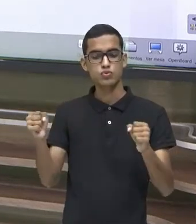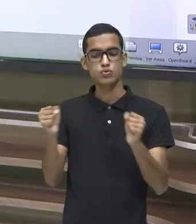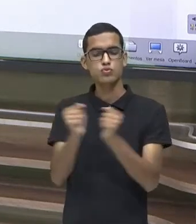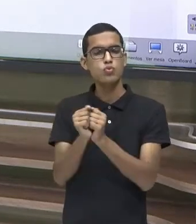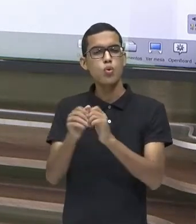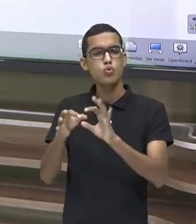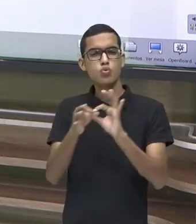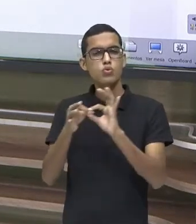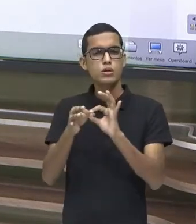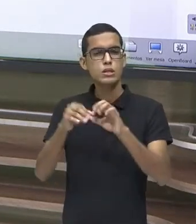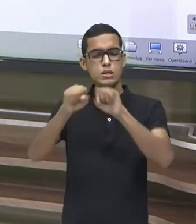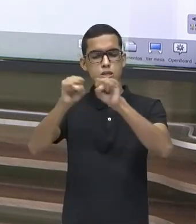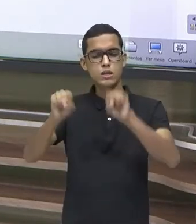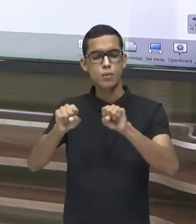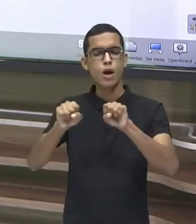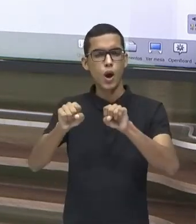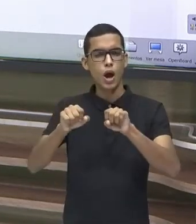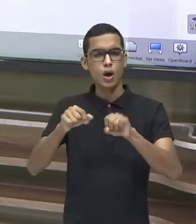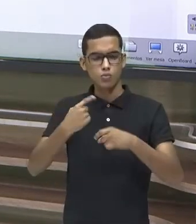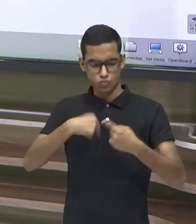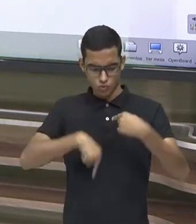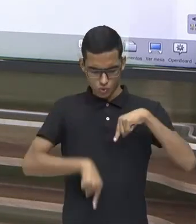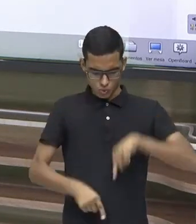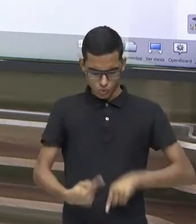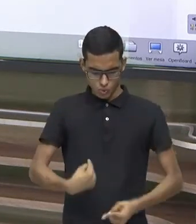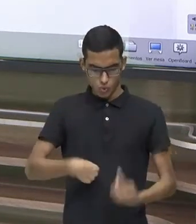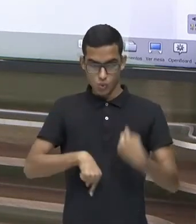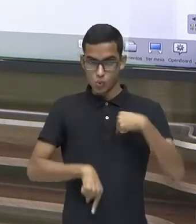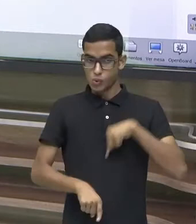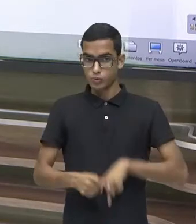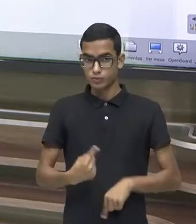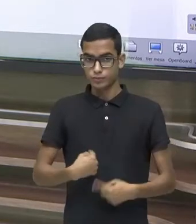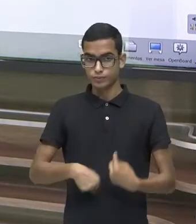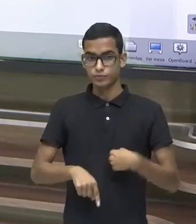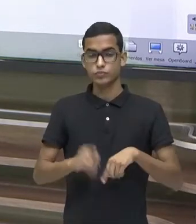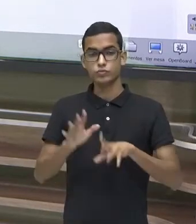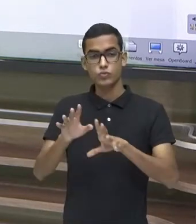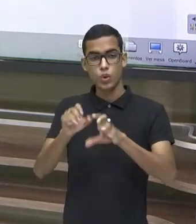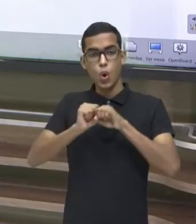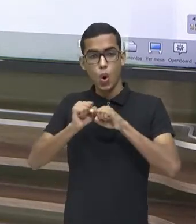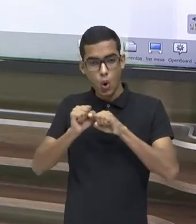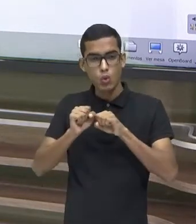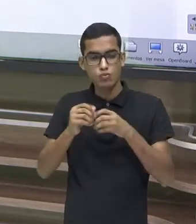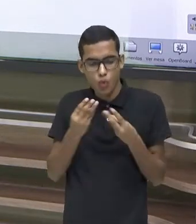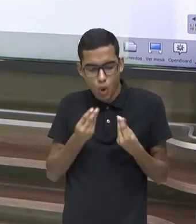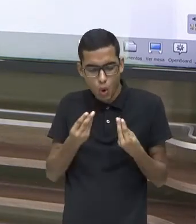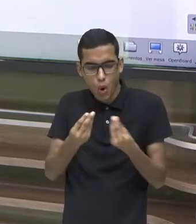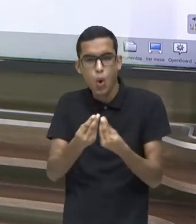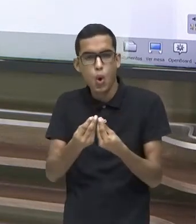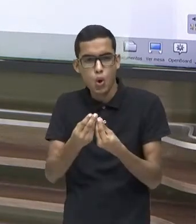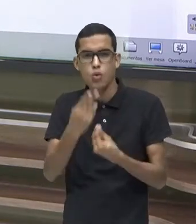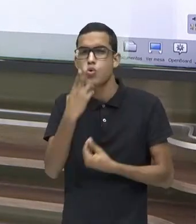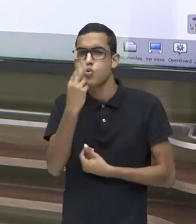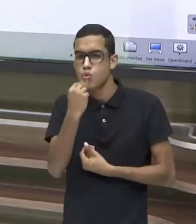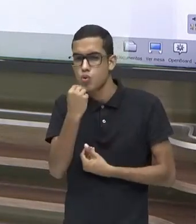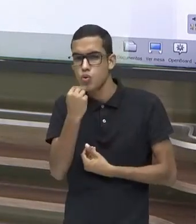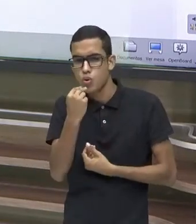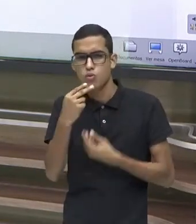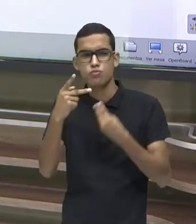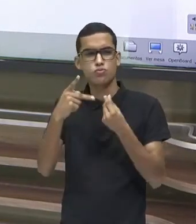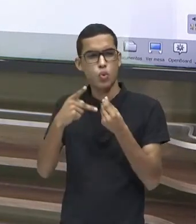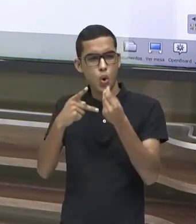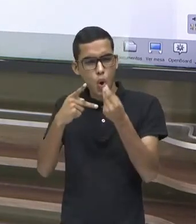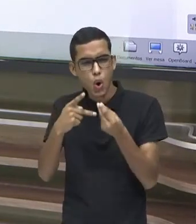lá no intestino delgado, o que acontece? Ele vai absorver os nutrientes, né? Vai absorver ali aquela proteína que eu comi,